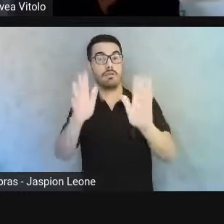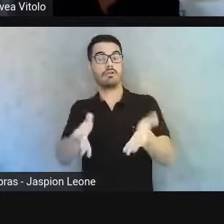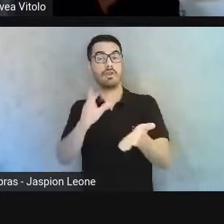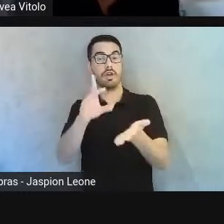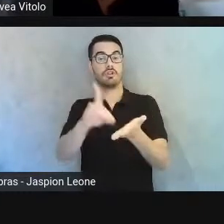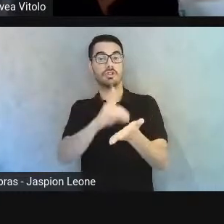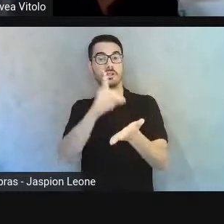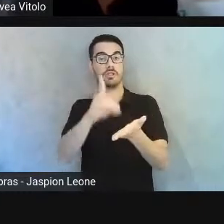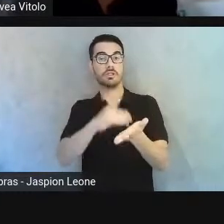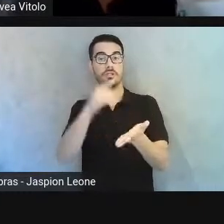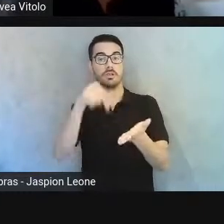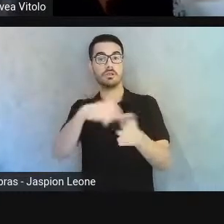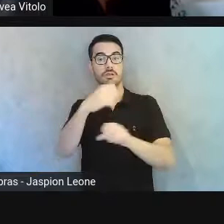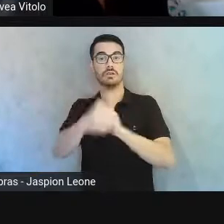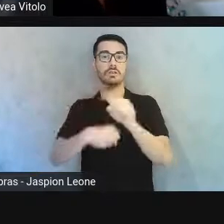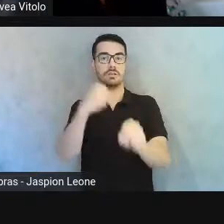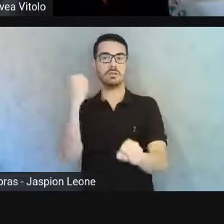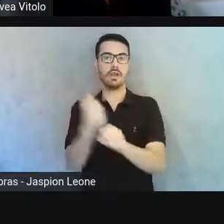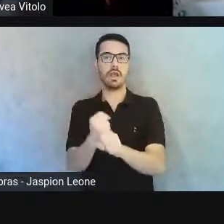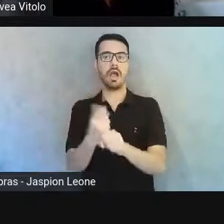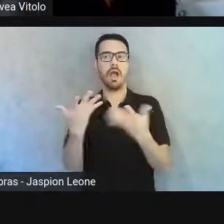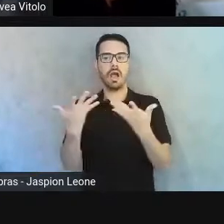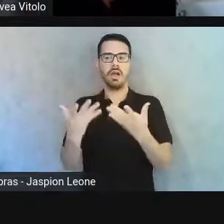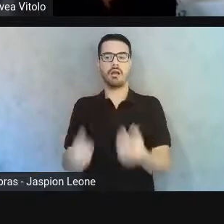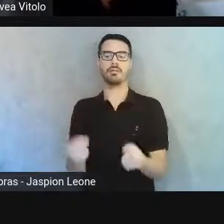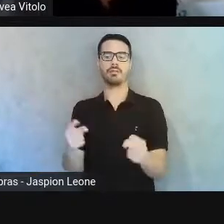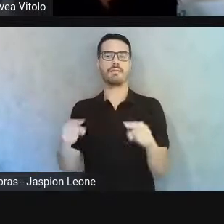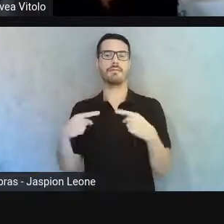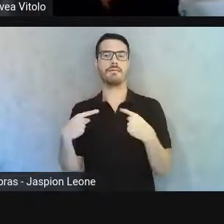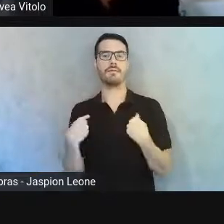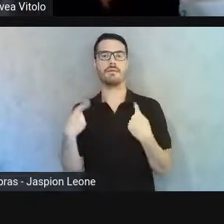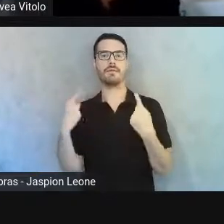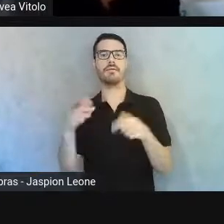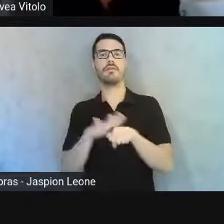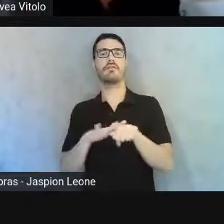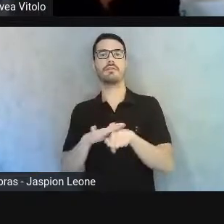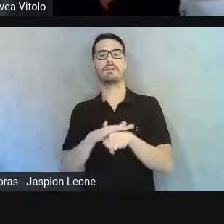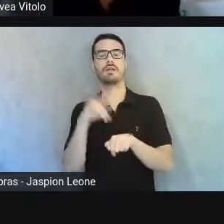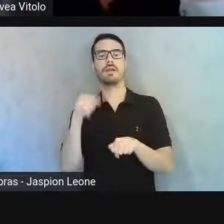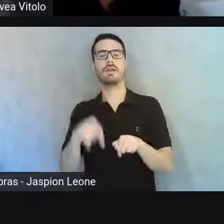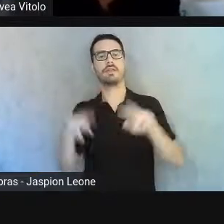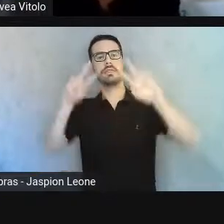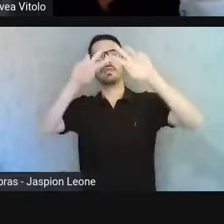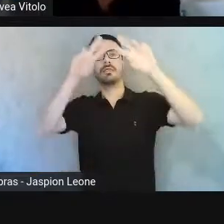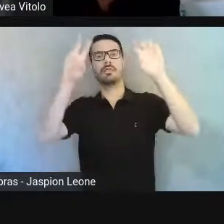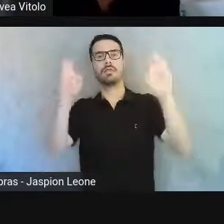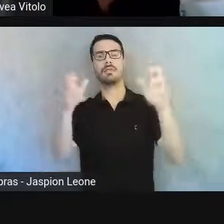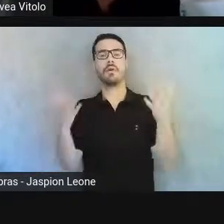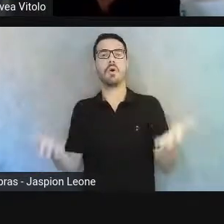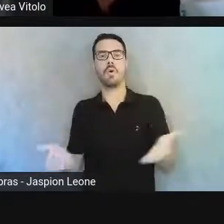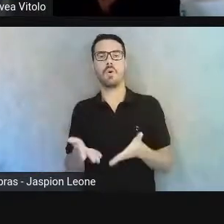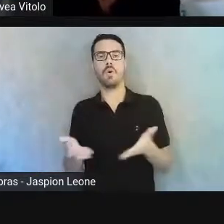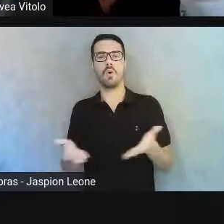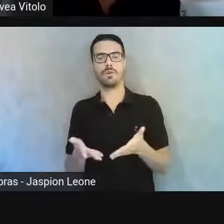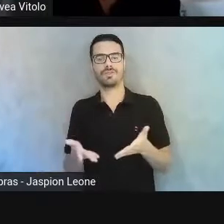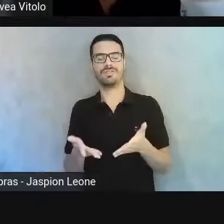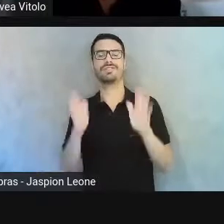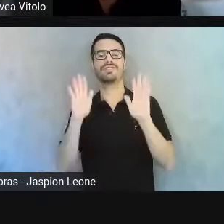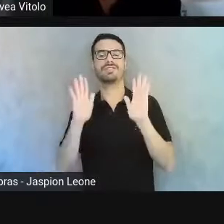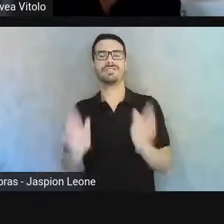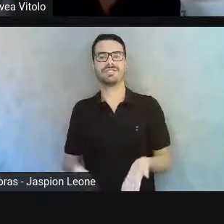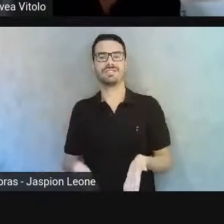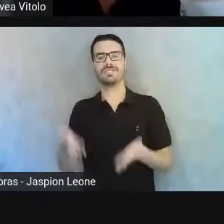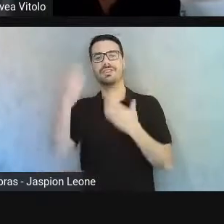aceitaram o desafio de conversar sobre este assunto conosco no dia de hoje. Então, a quem eu já